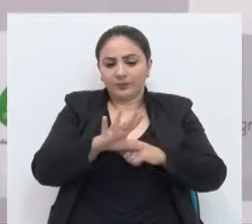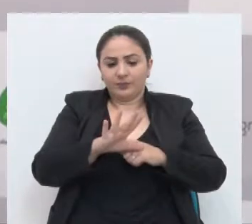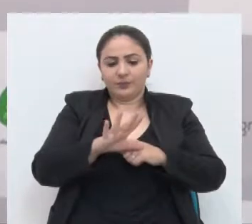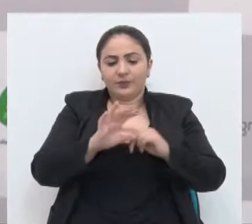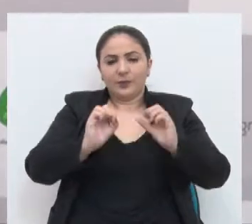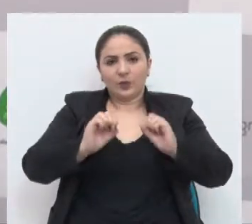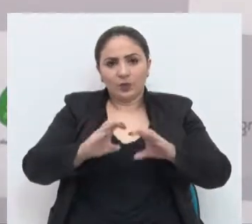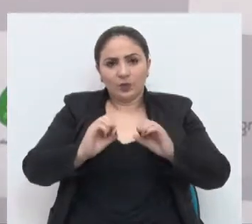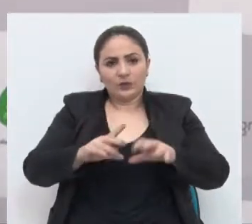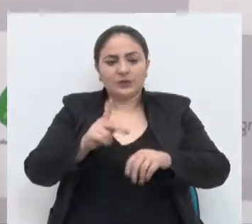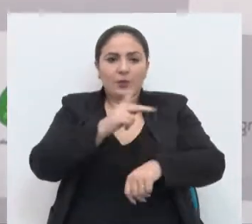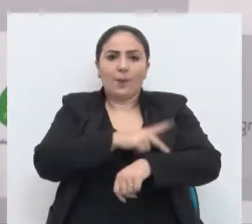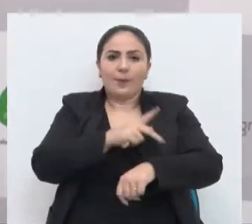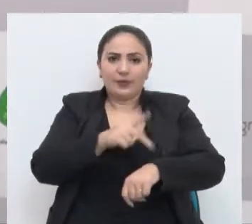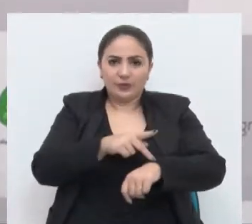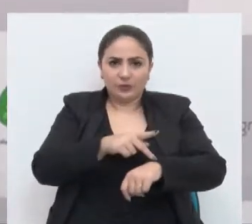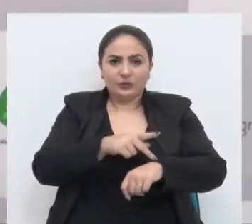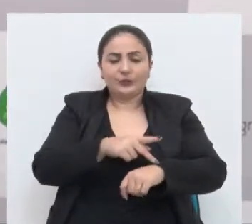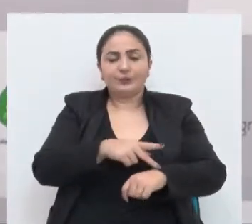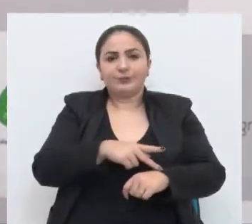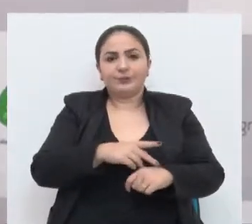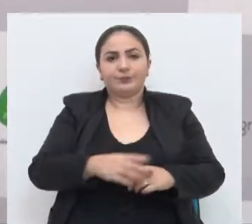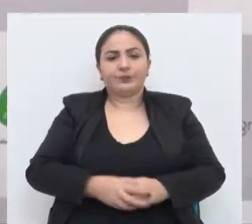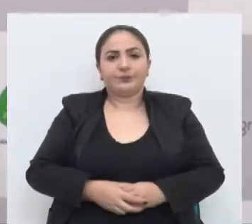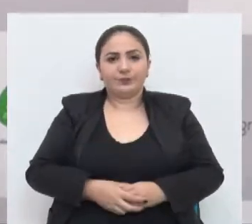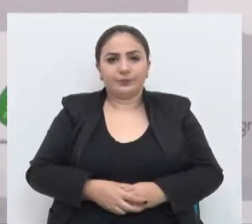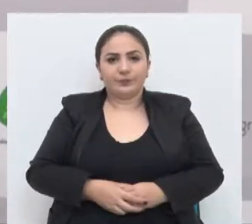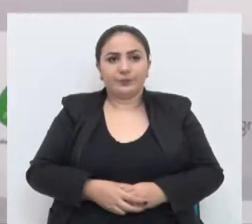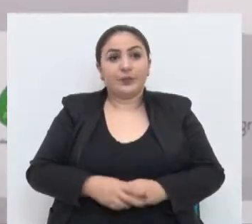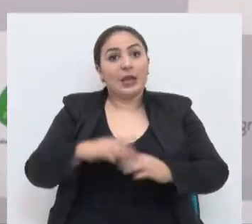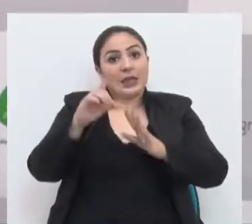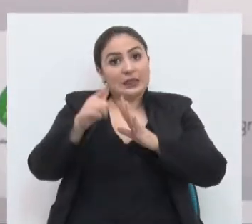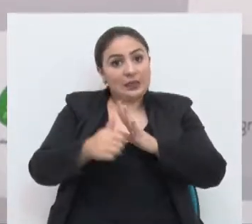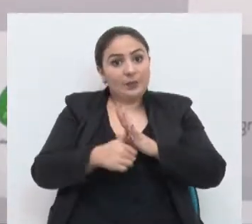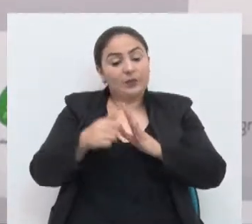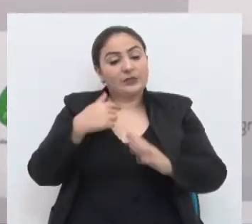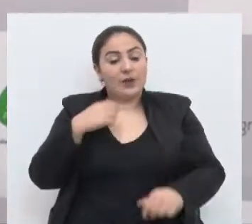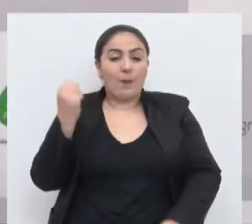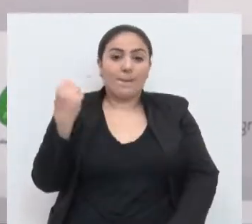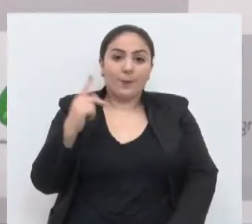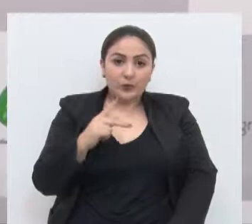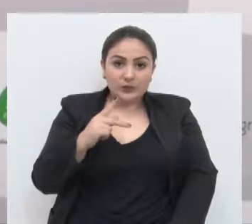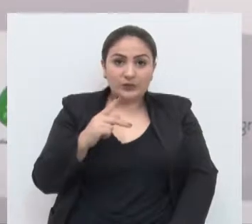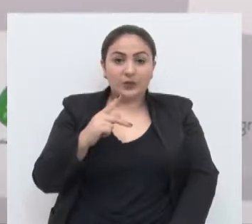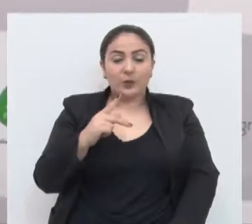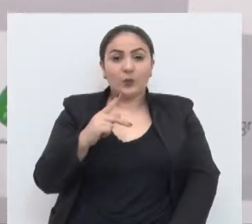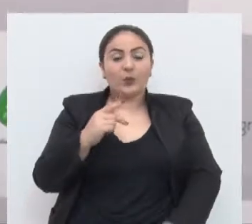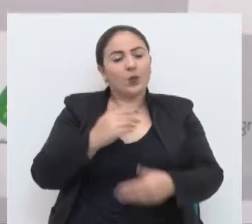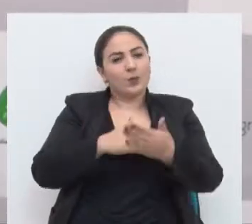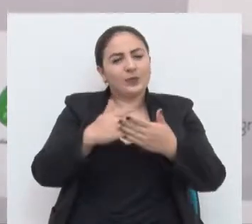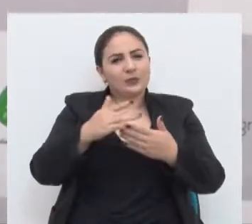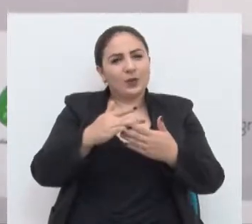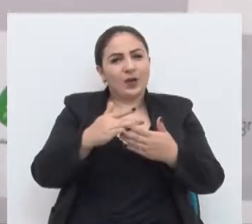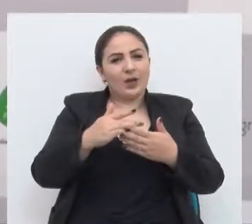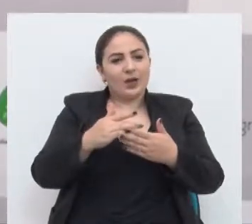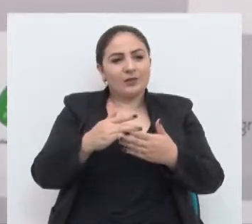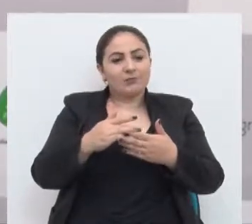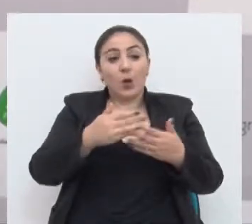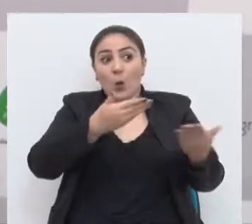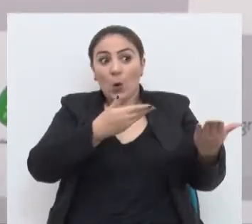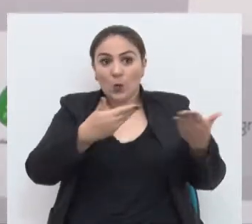da educação, né? Da pedagogia e tal. Depois disso, aposentei e surgiu